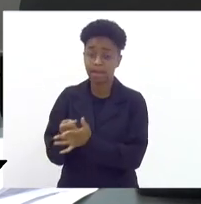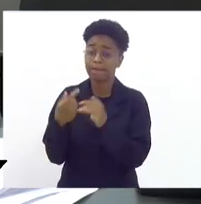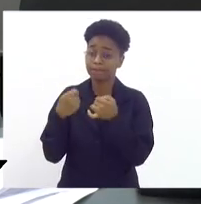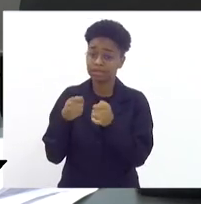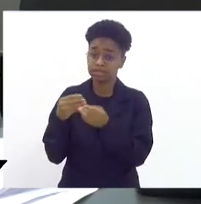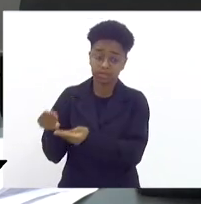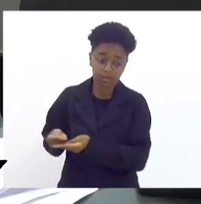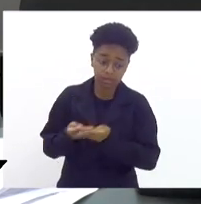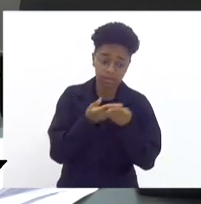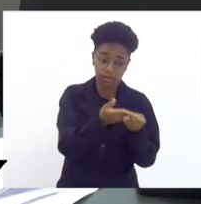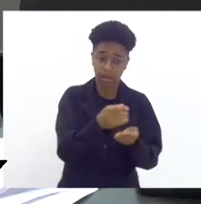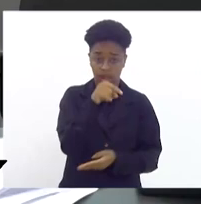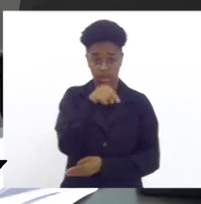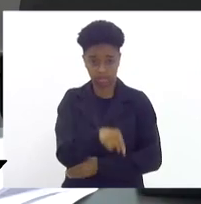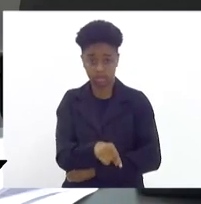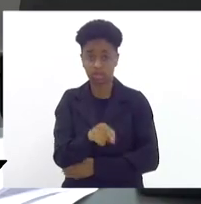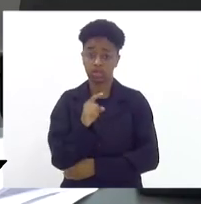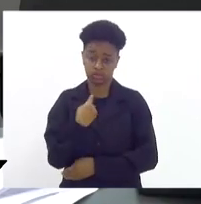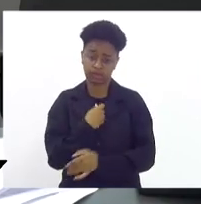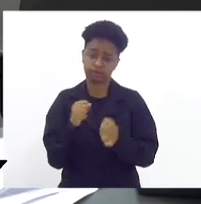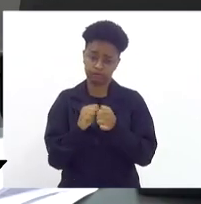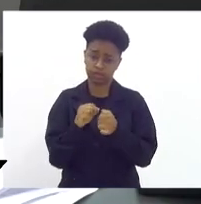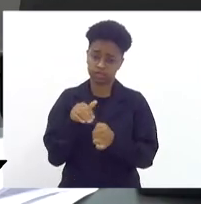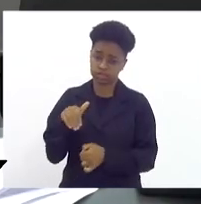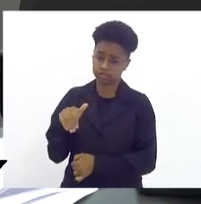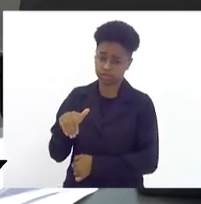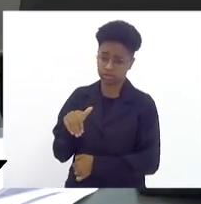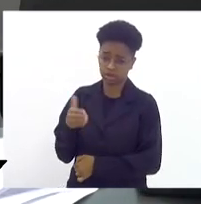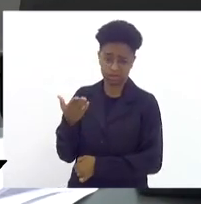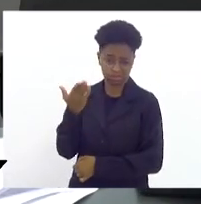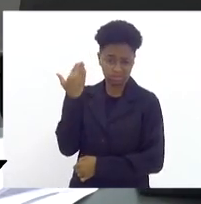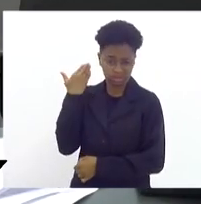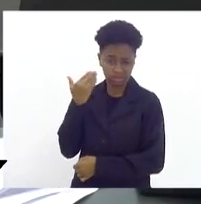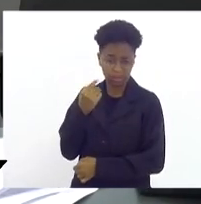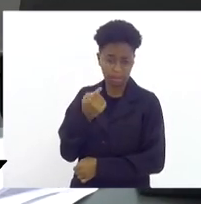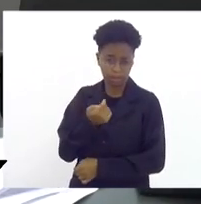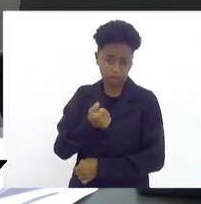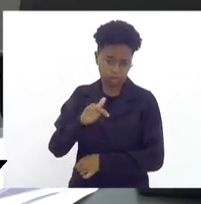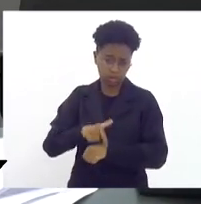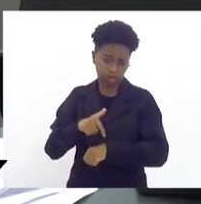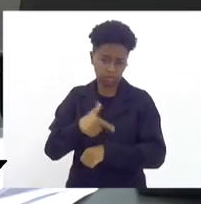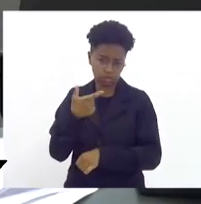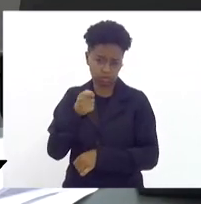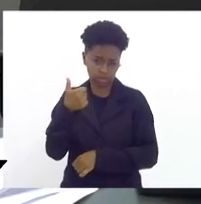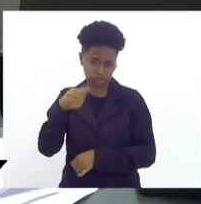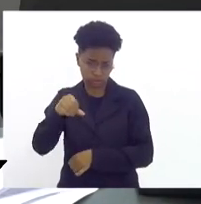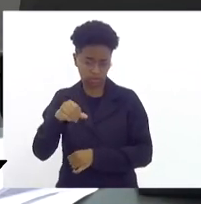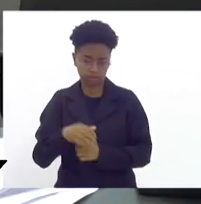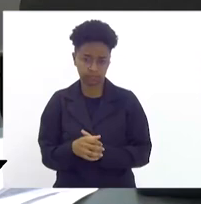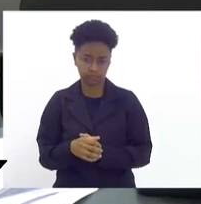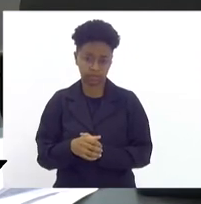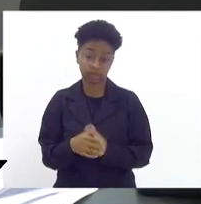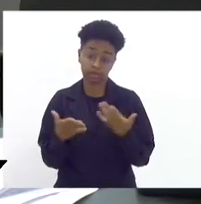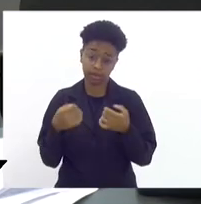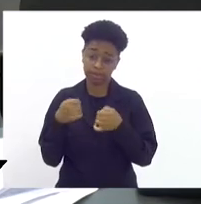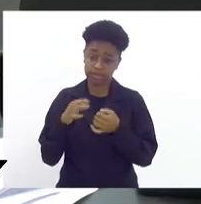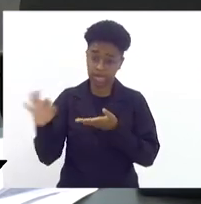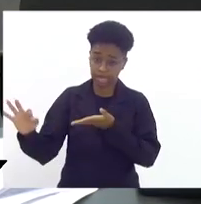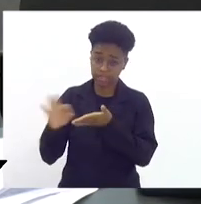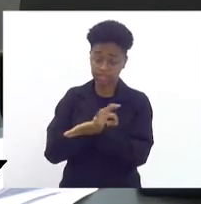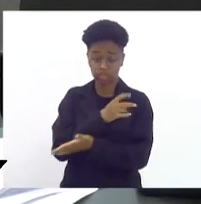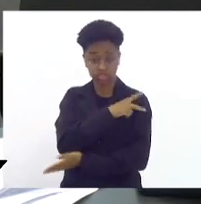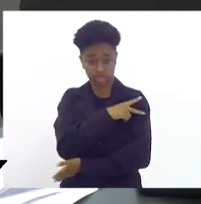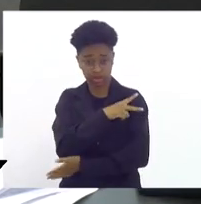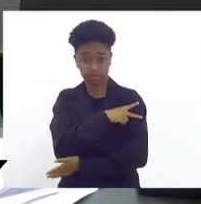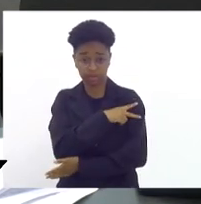para o Parlamento Fluminense. Fizemos isso recentemente com o doutor Henrique, em 19, aqui, terá que virar assinado pelo chefe,